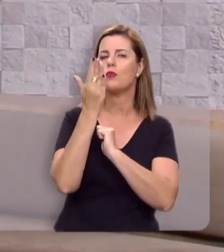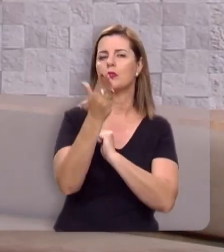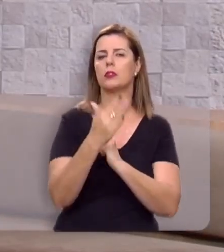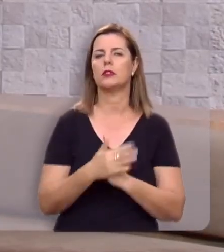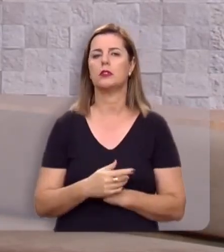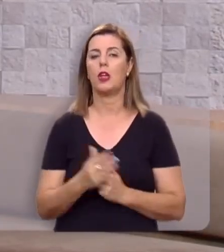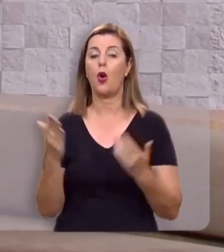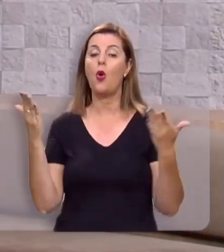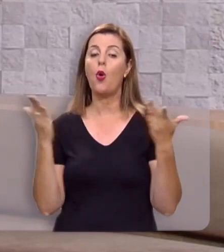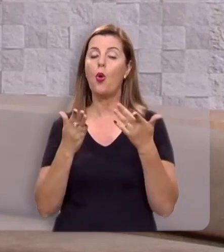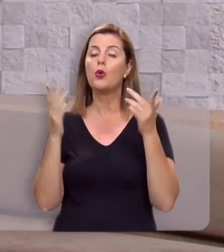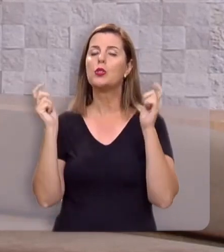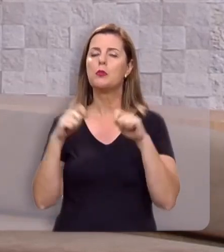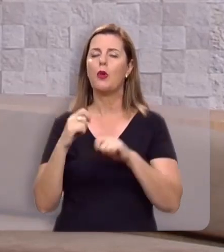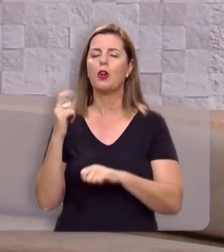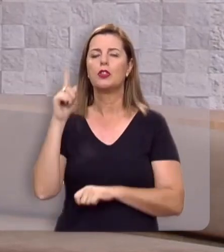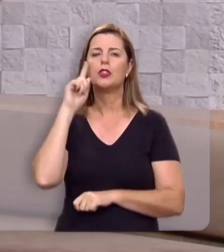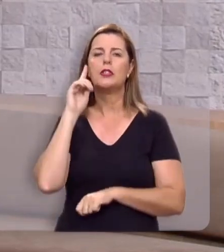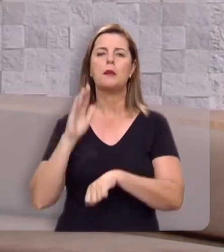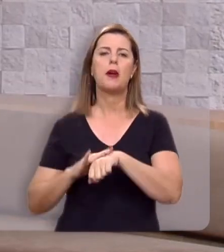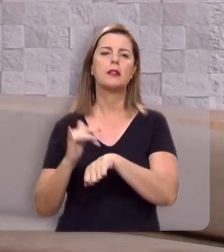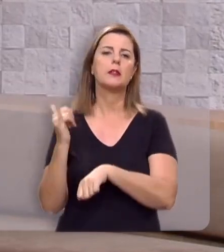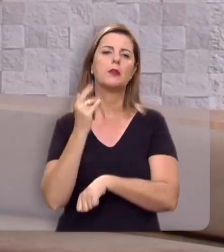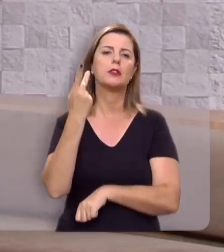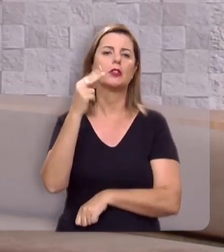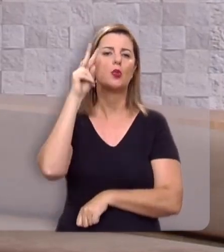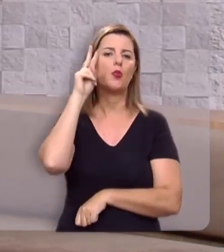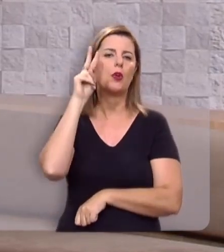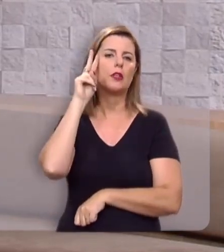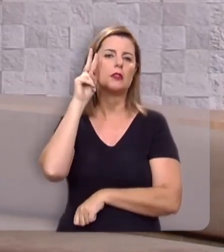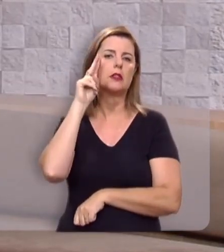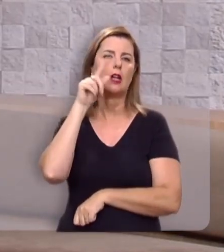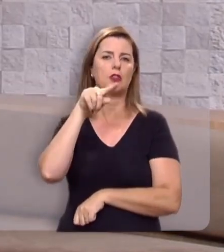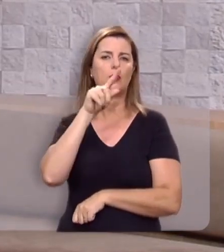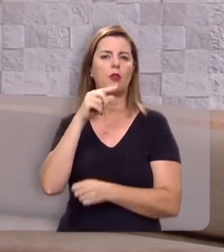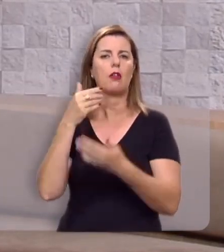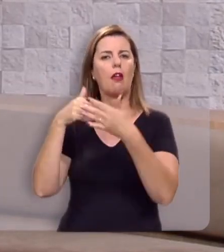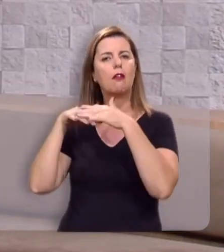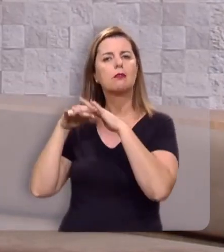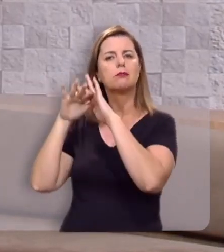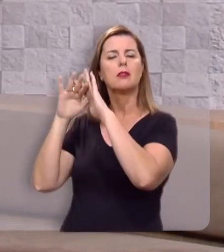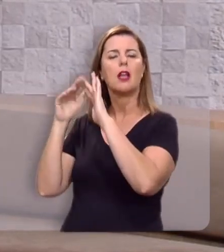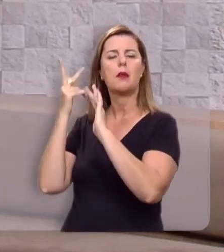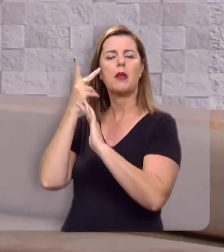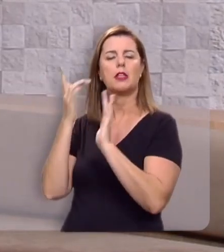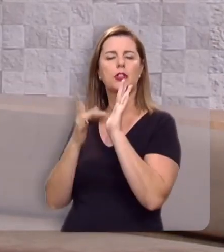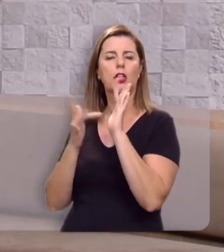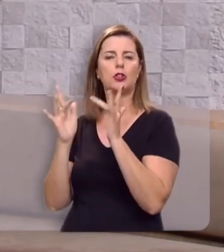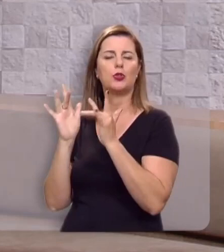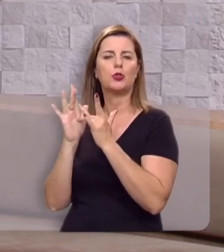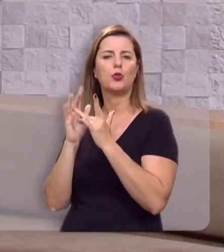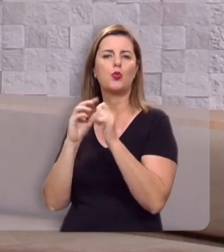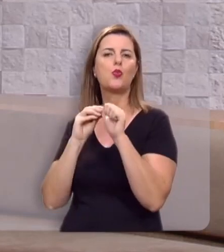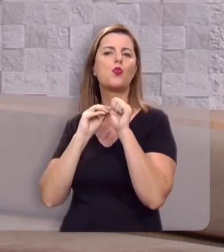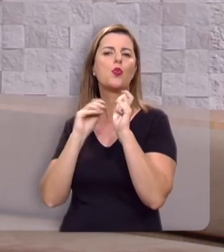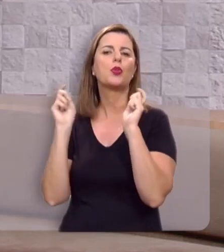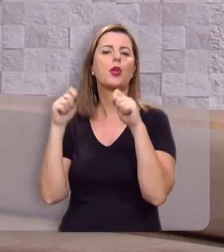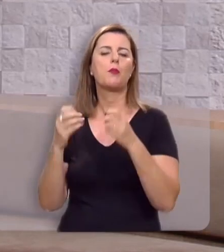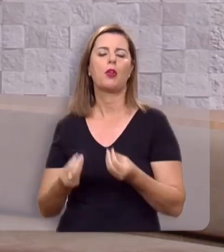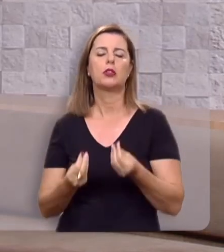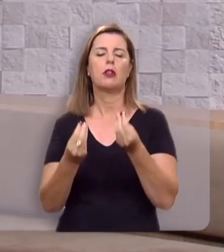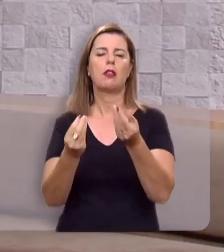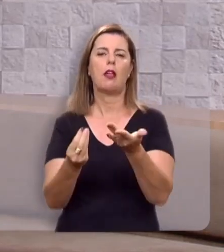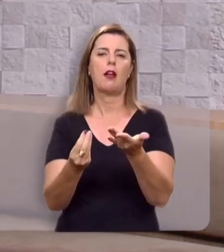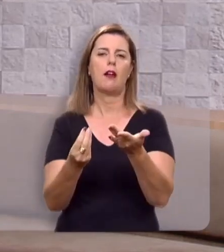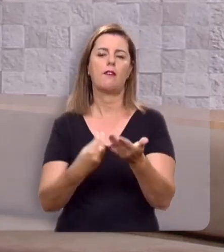você, porque hoje pode ser o dia mais importante da sua história, o dia de você se render a Jesus, o único